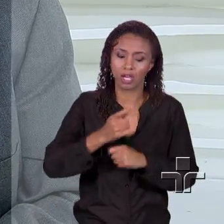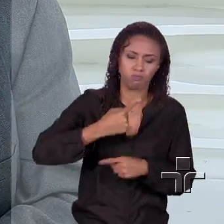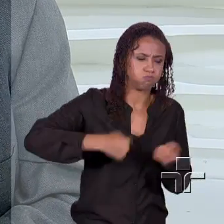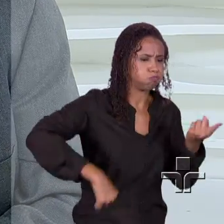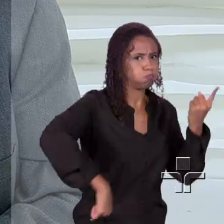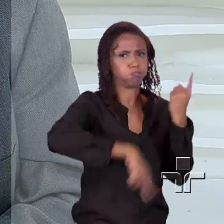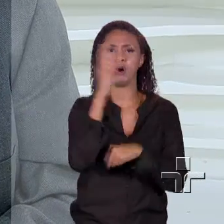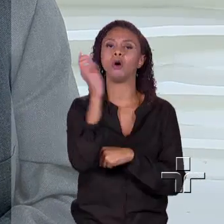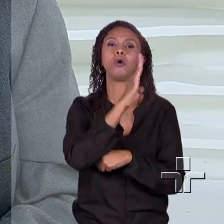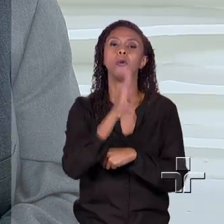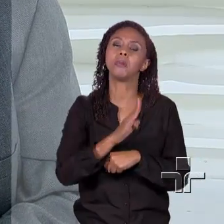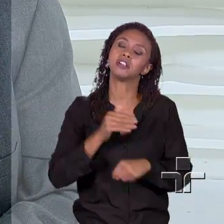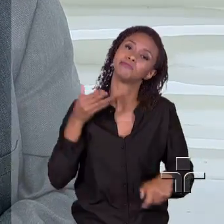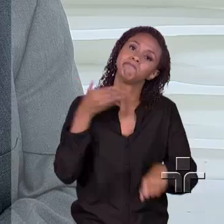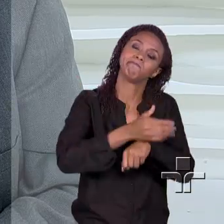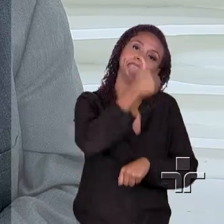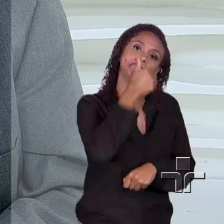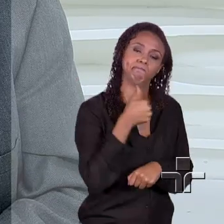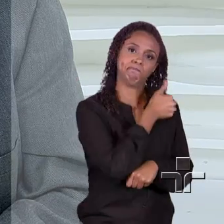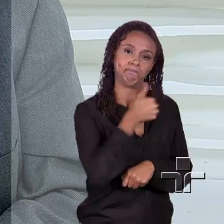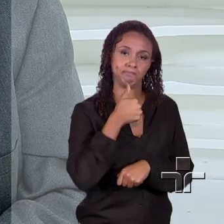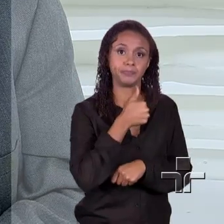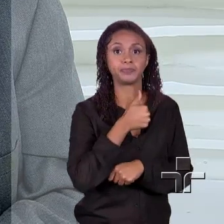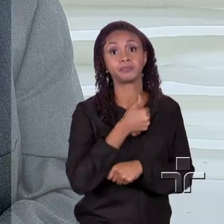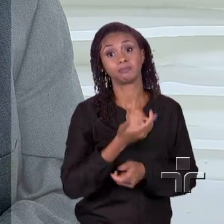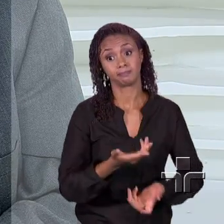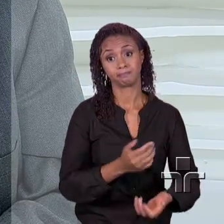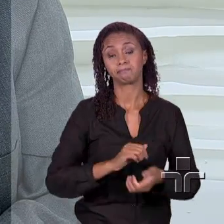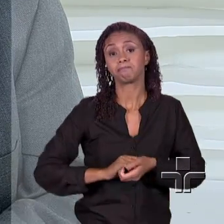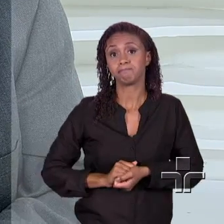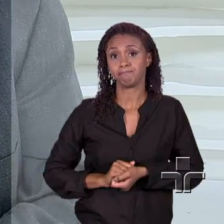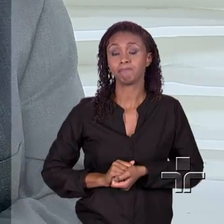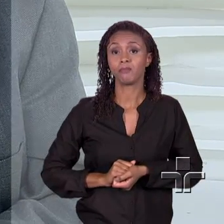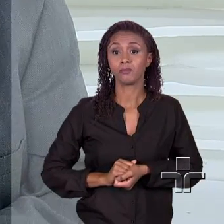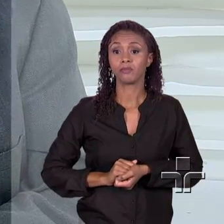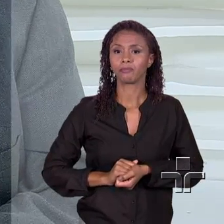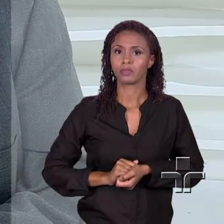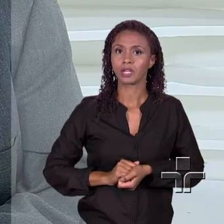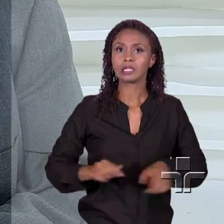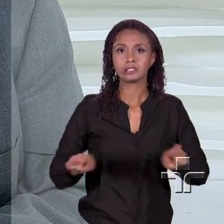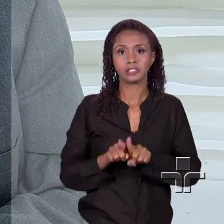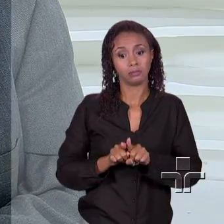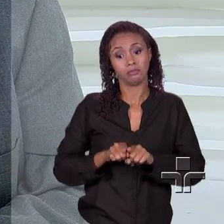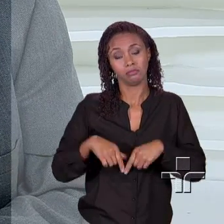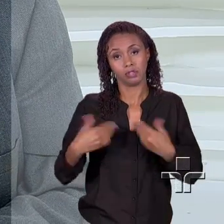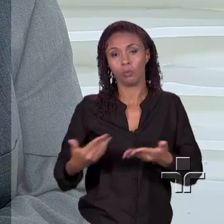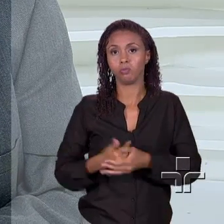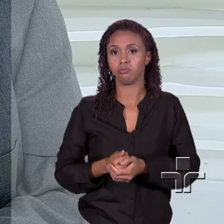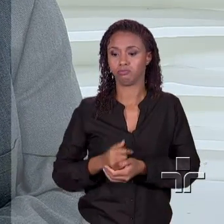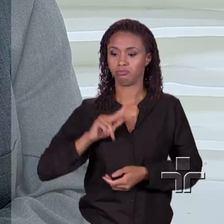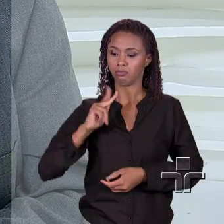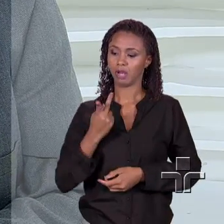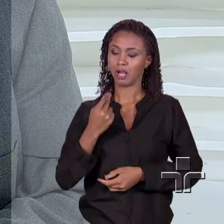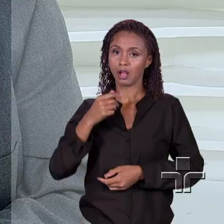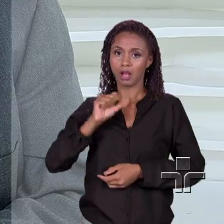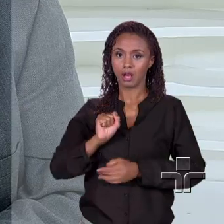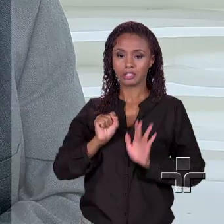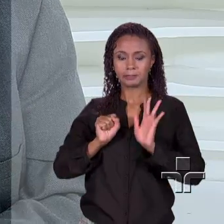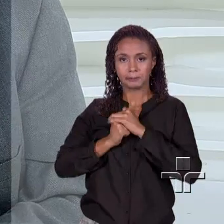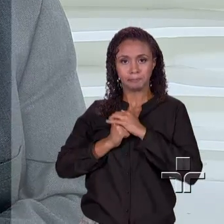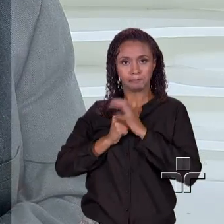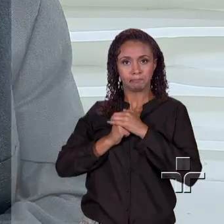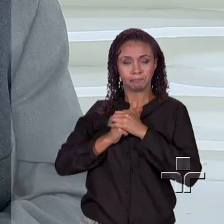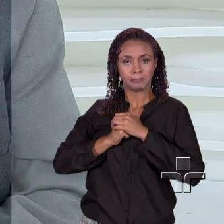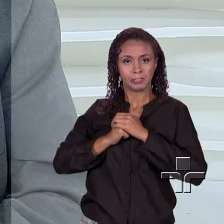do país, no seu momento. Ele reprime a sua sexualidade durante esse tempo, mas ele